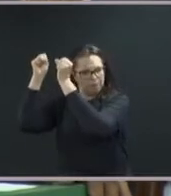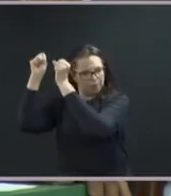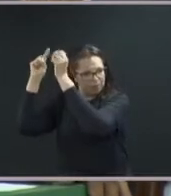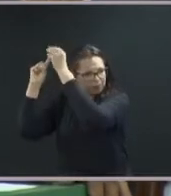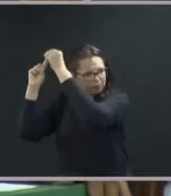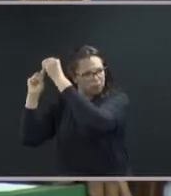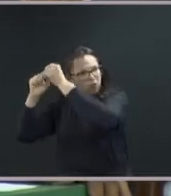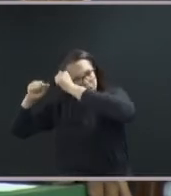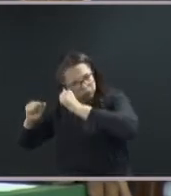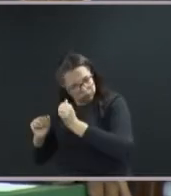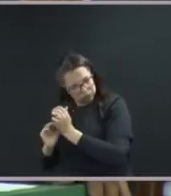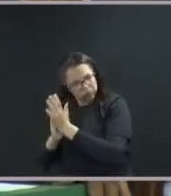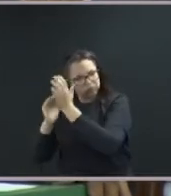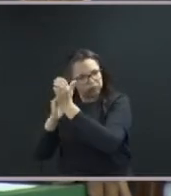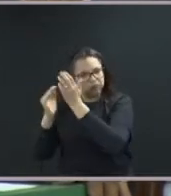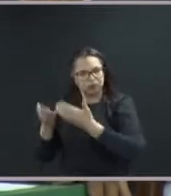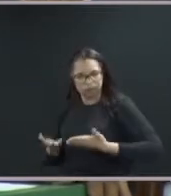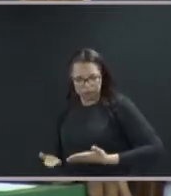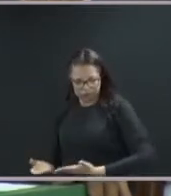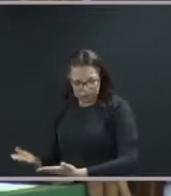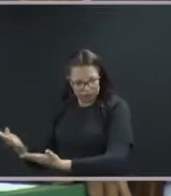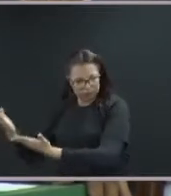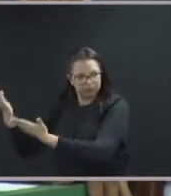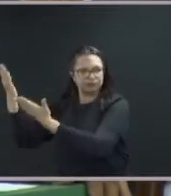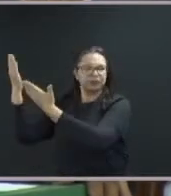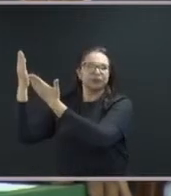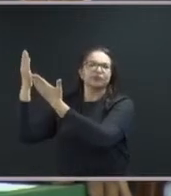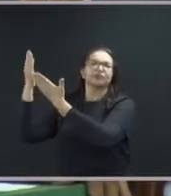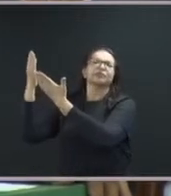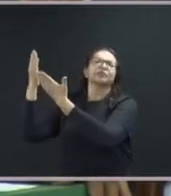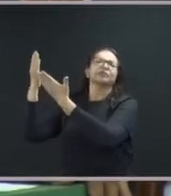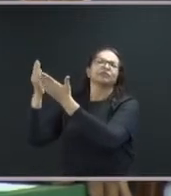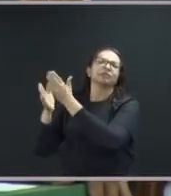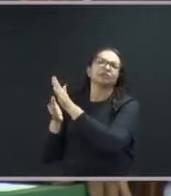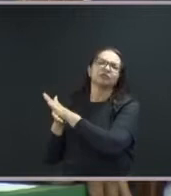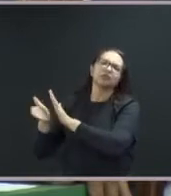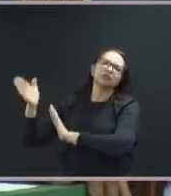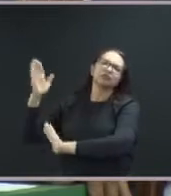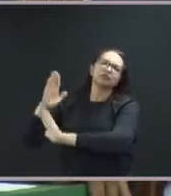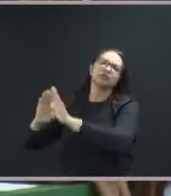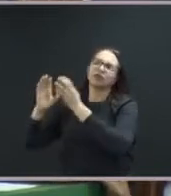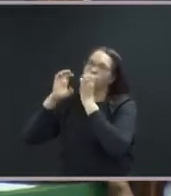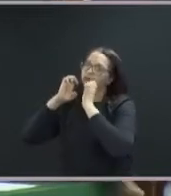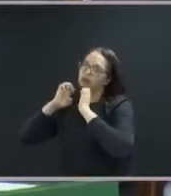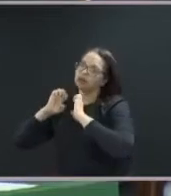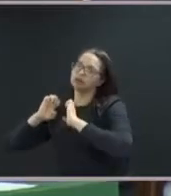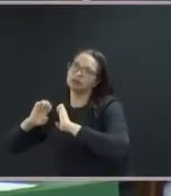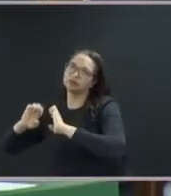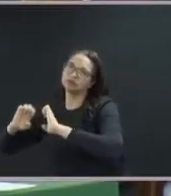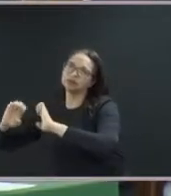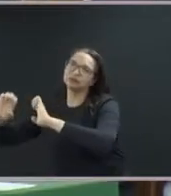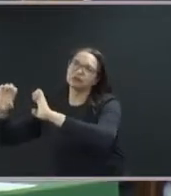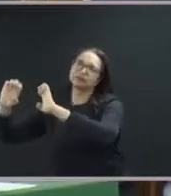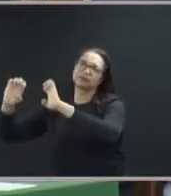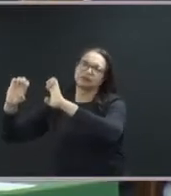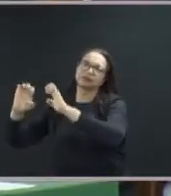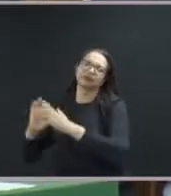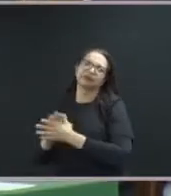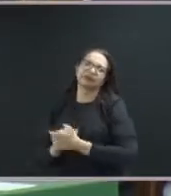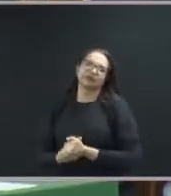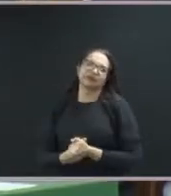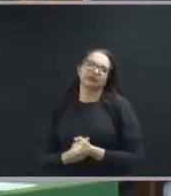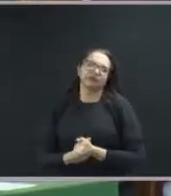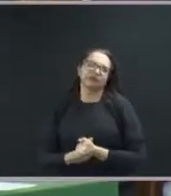meu evangelho, evangelho que ele está dizendo é o evangelho de Jesus Cristo, que ele era fiel à pregação. Deixa eu dizer uma coisa para vocês. Irmão,